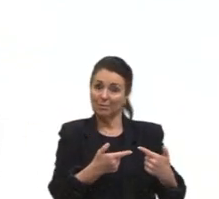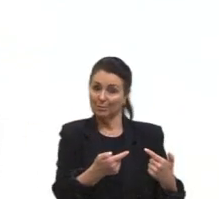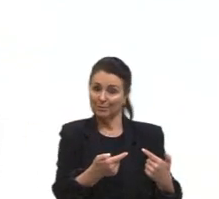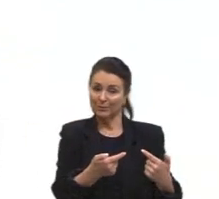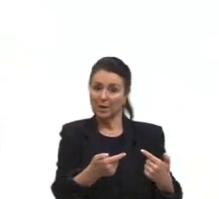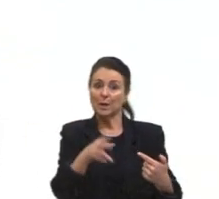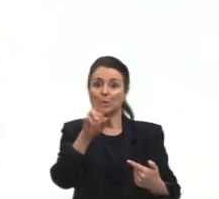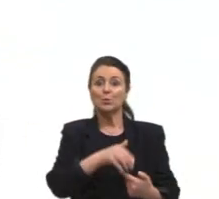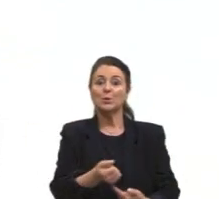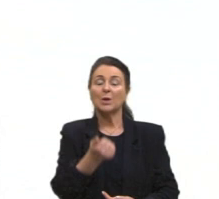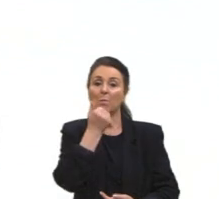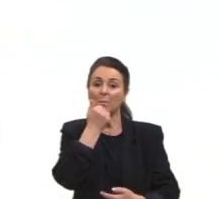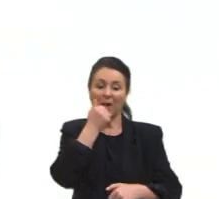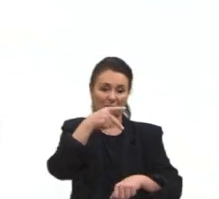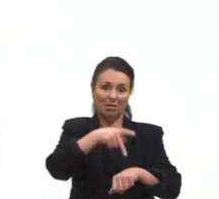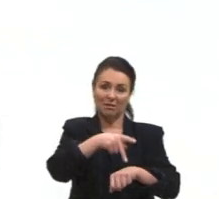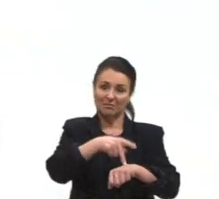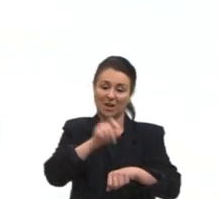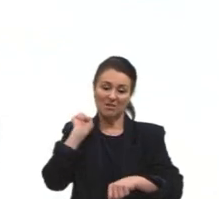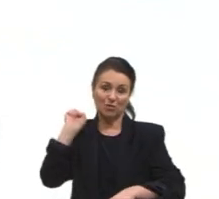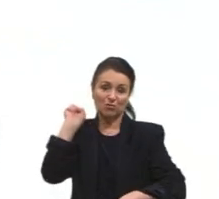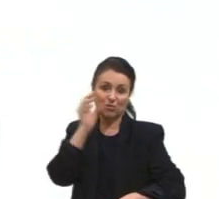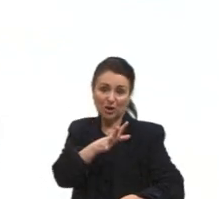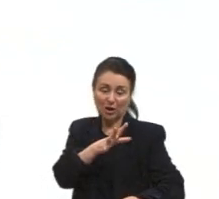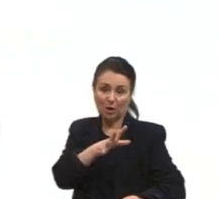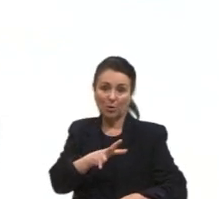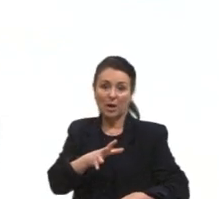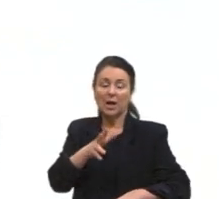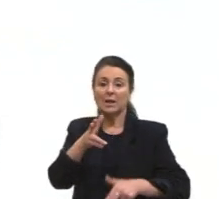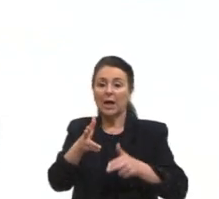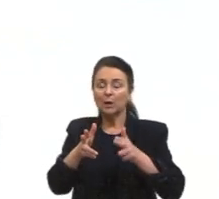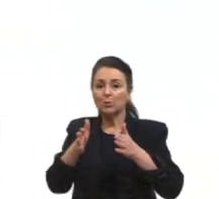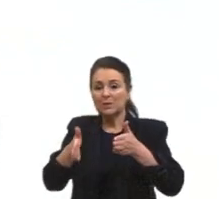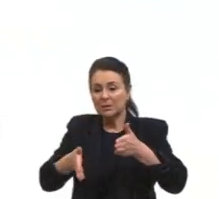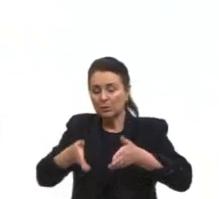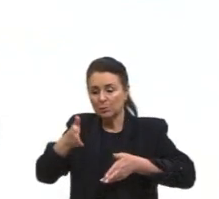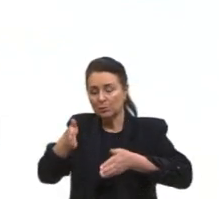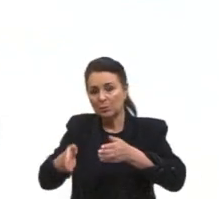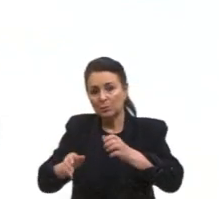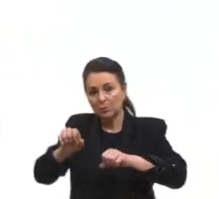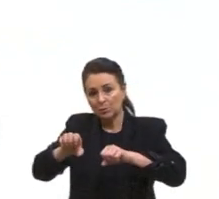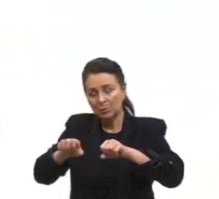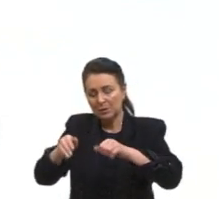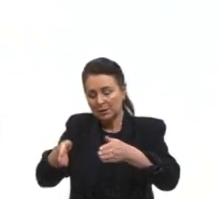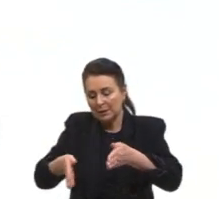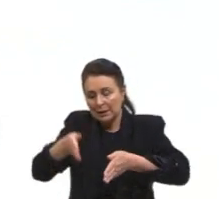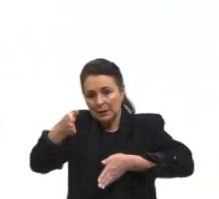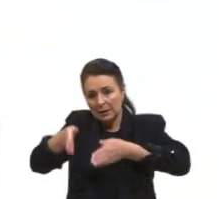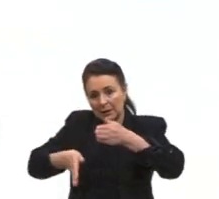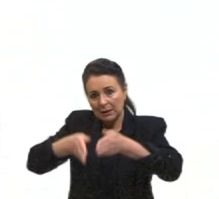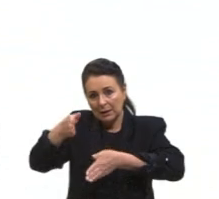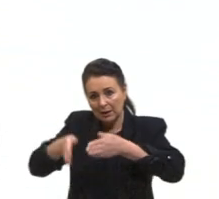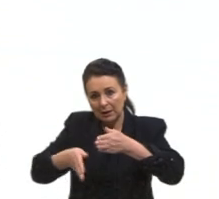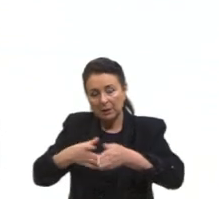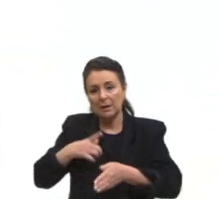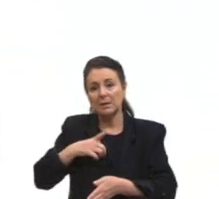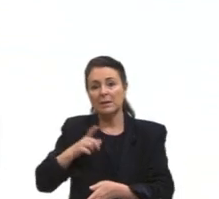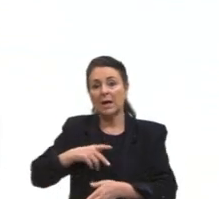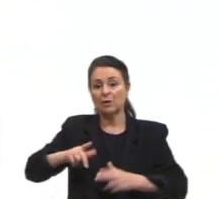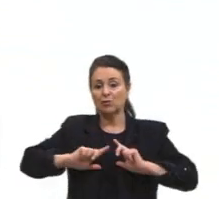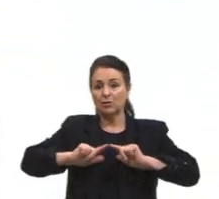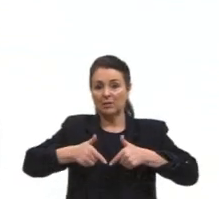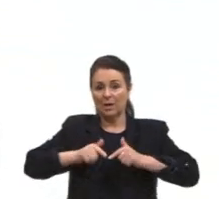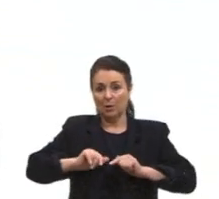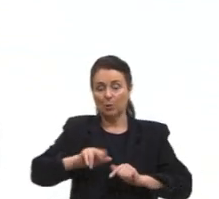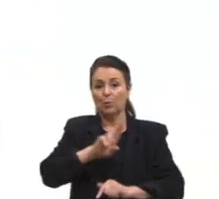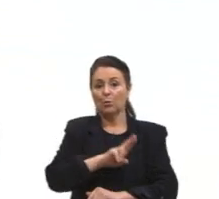tanques israelenses tá isso é chamado de intifado tá gurizada